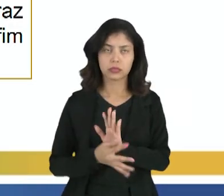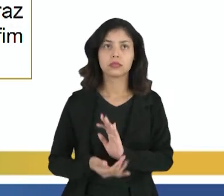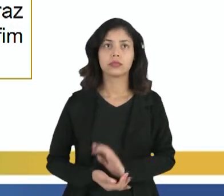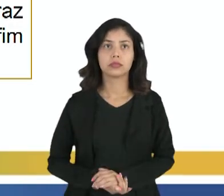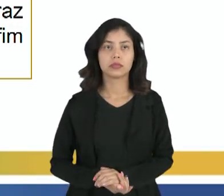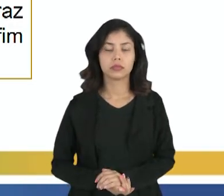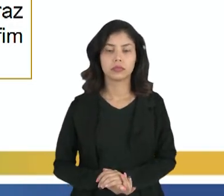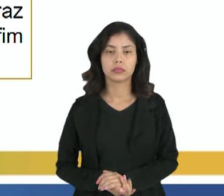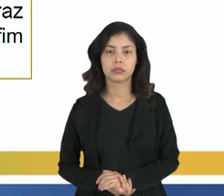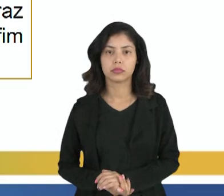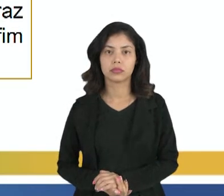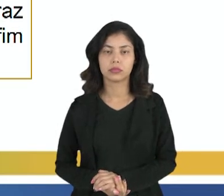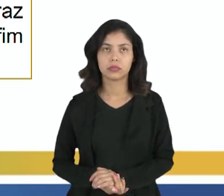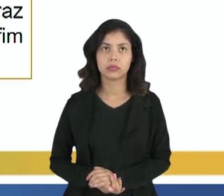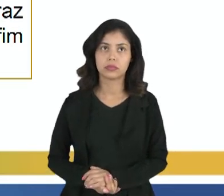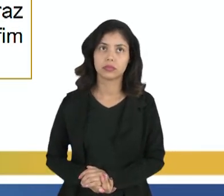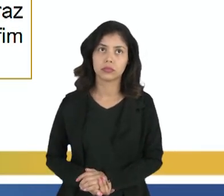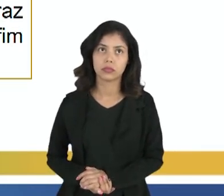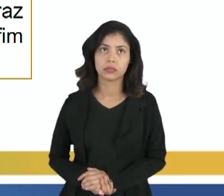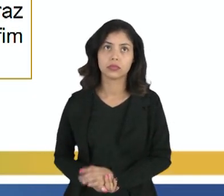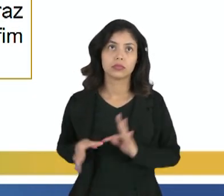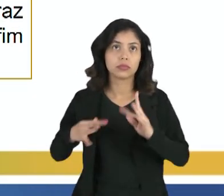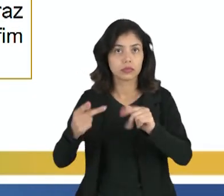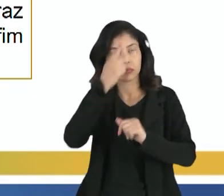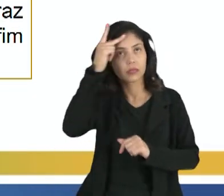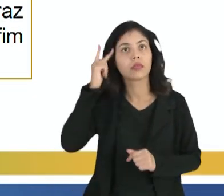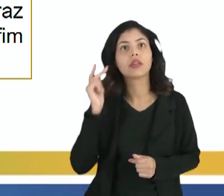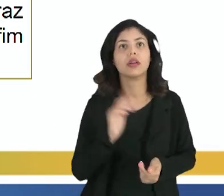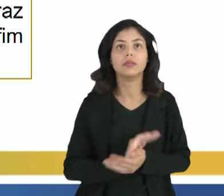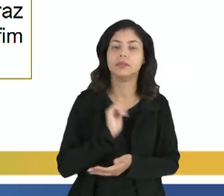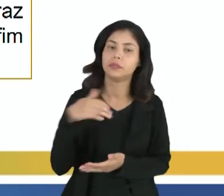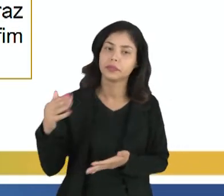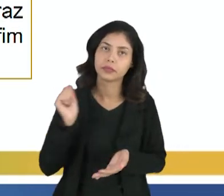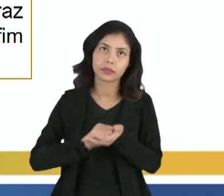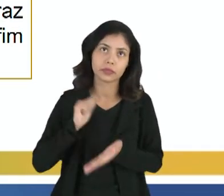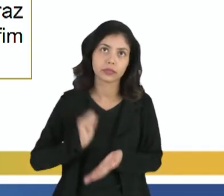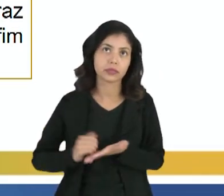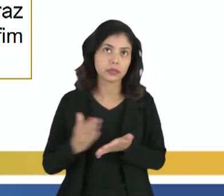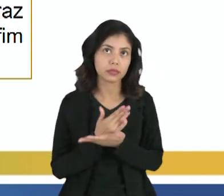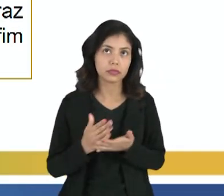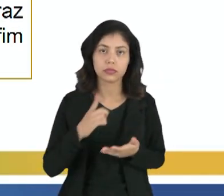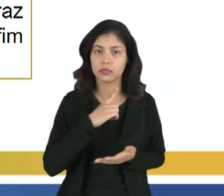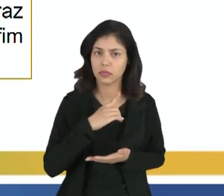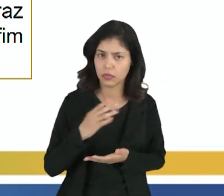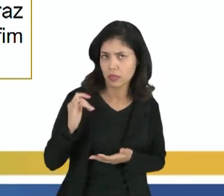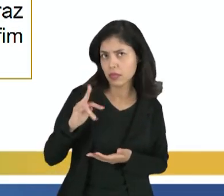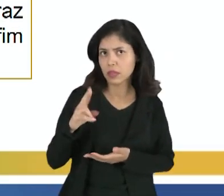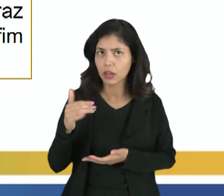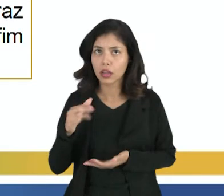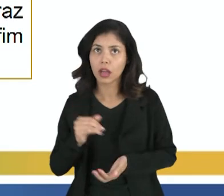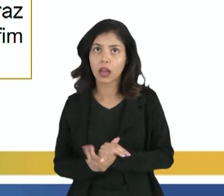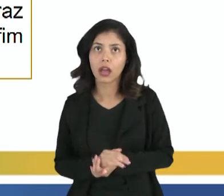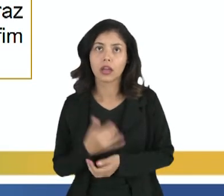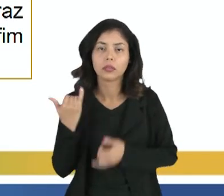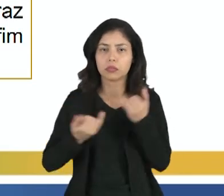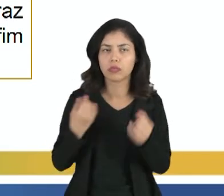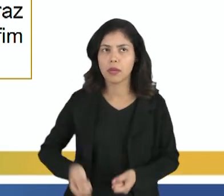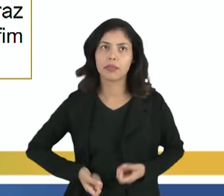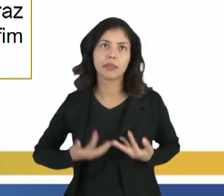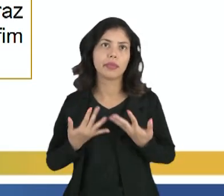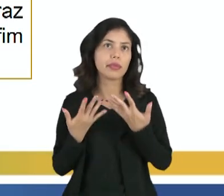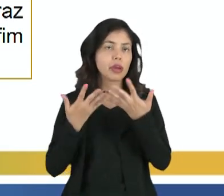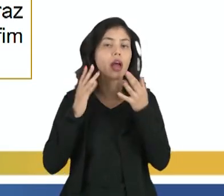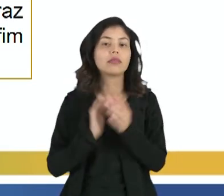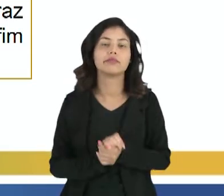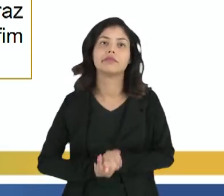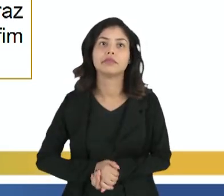ao criar esse texto. Toda pessoa, quando escreve algo, tem alguma intenção, seja de divertir, de emocionar,